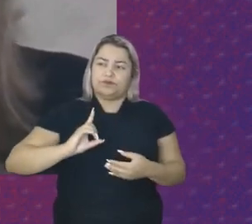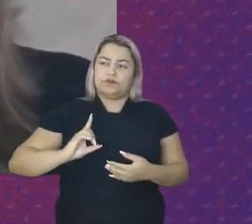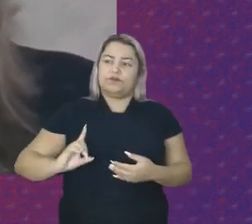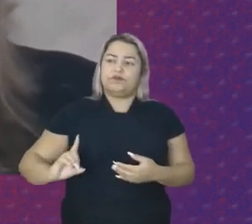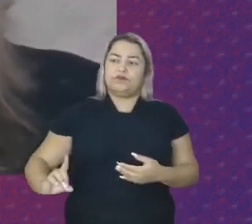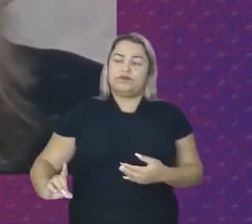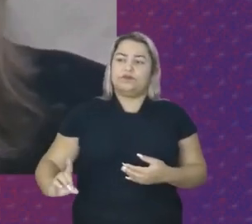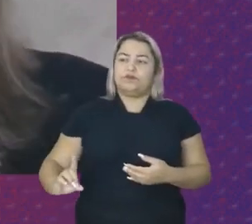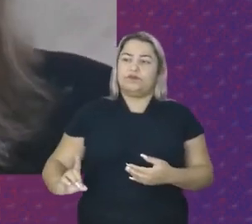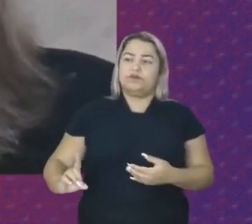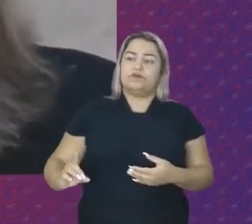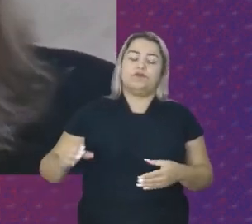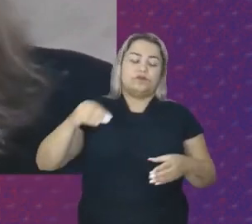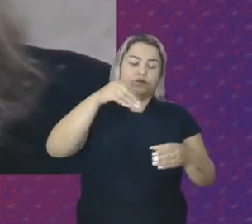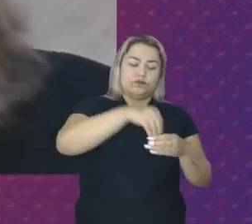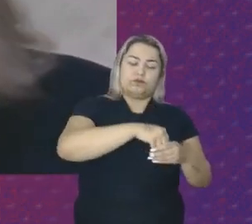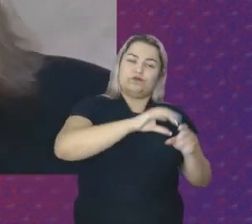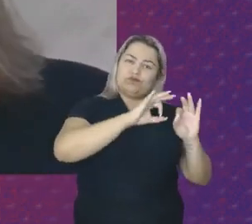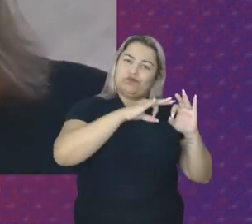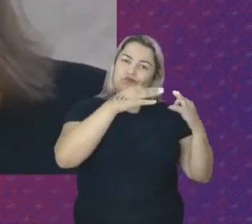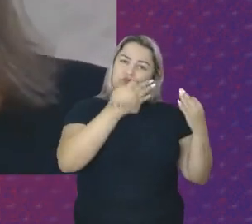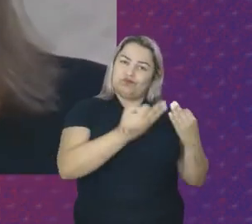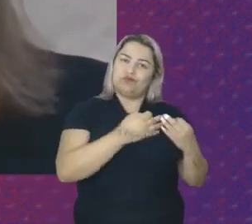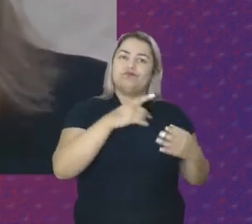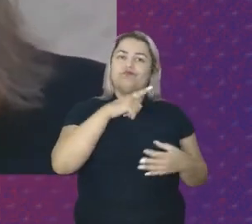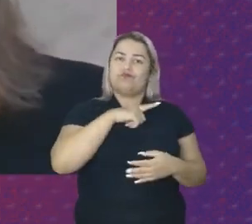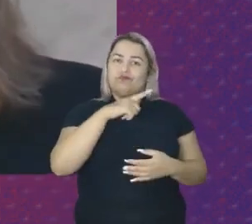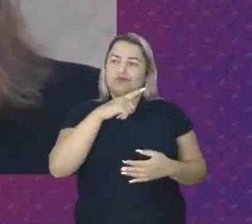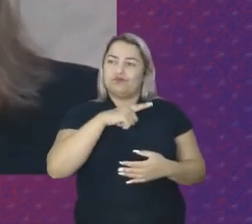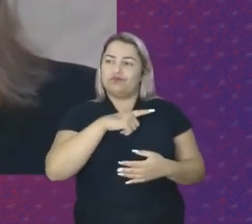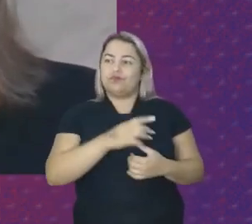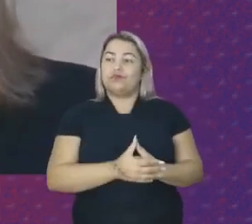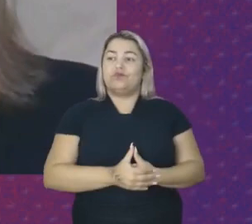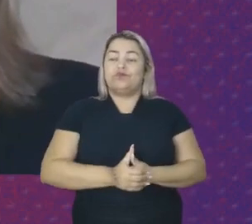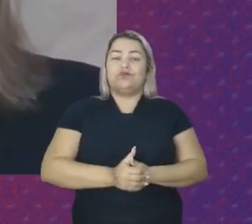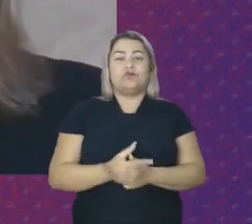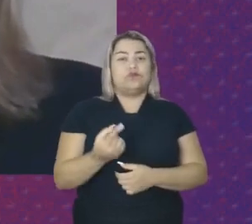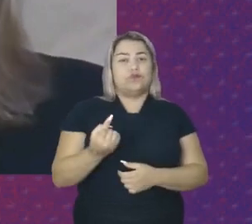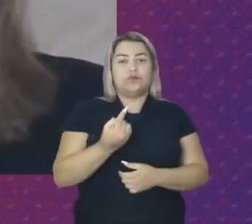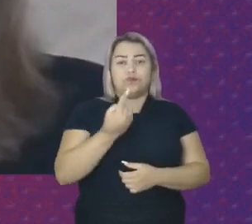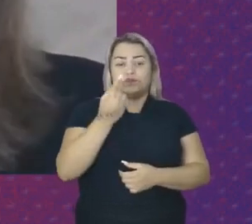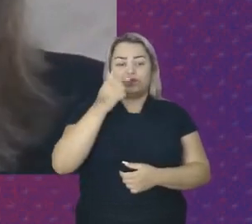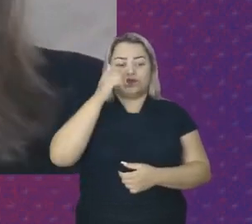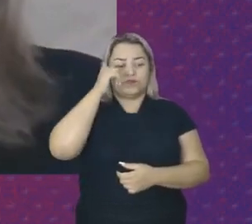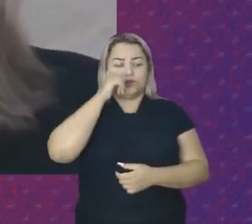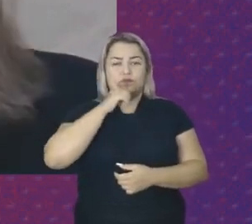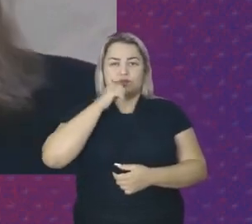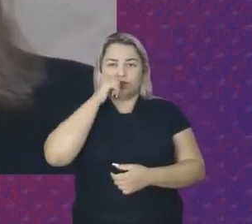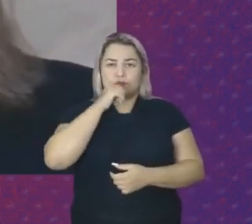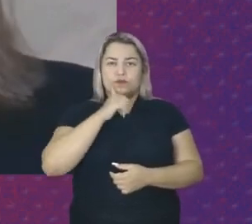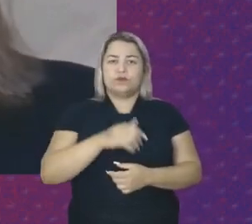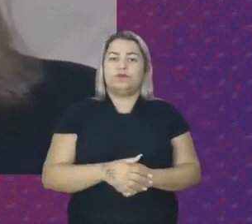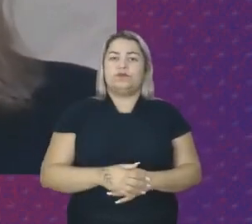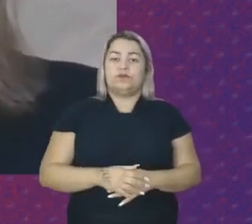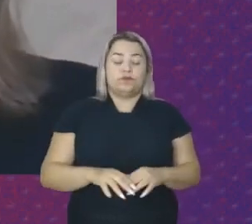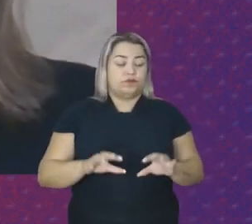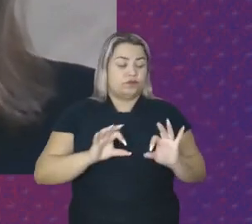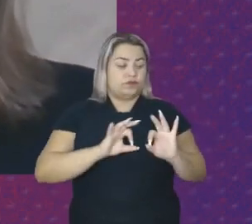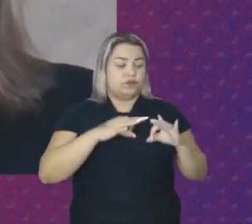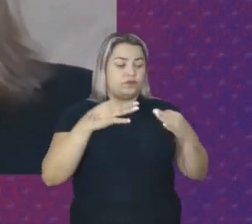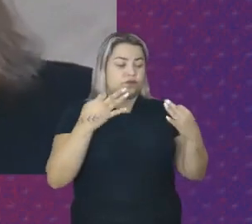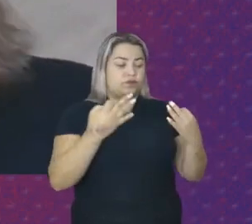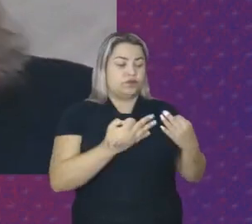pensada dentro da família, como se houvesse só um tipo de mulher ou um tipo de família a